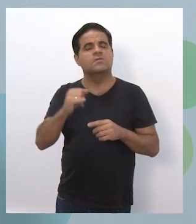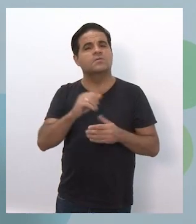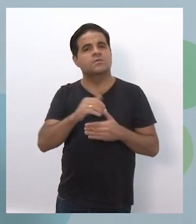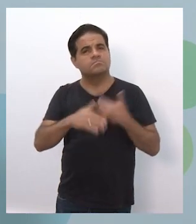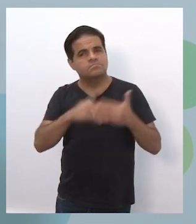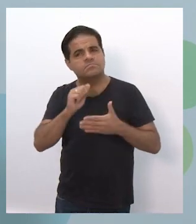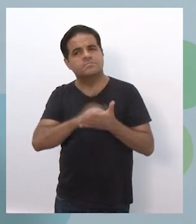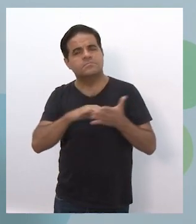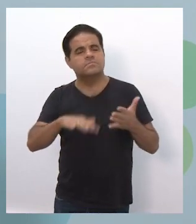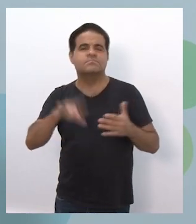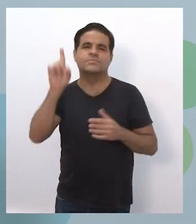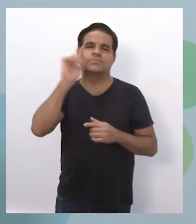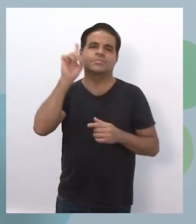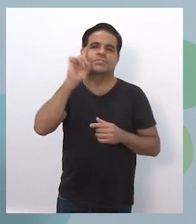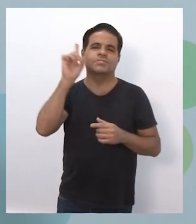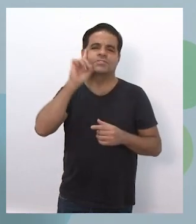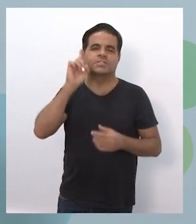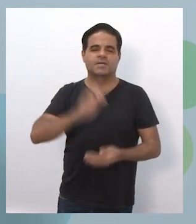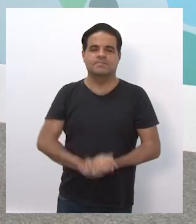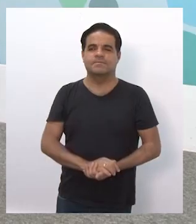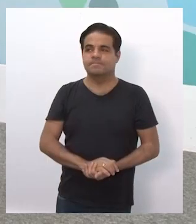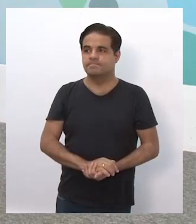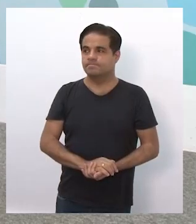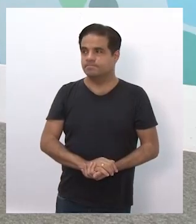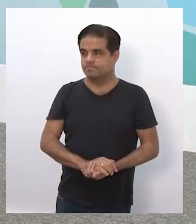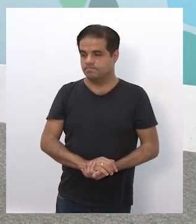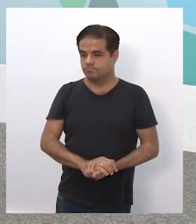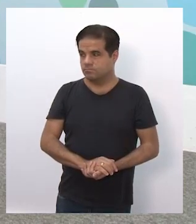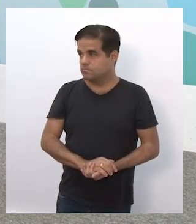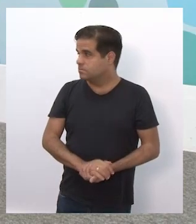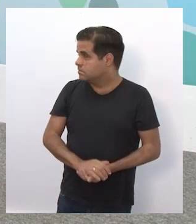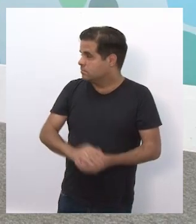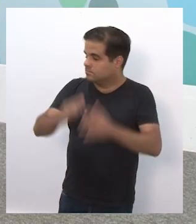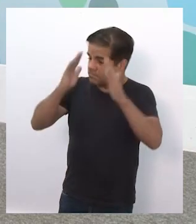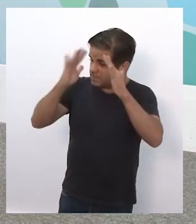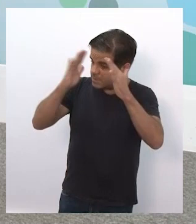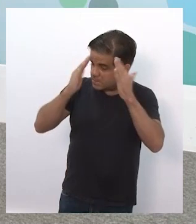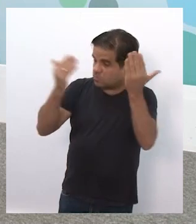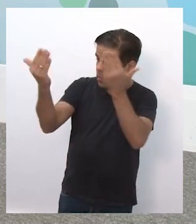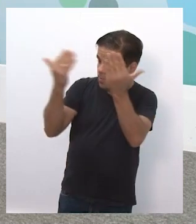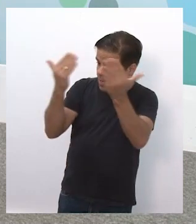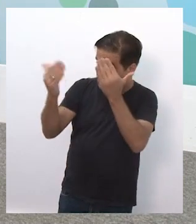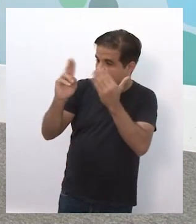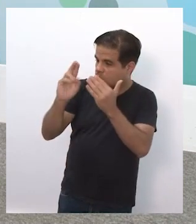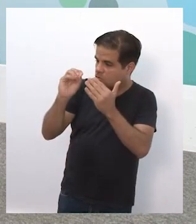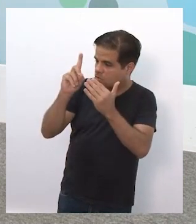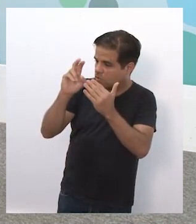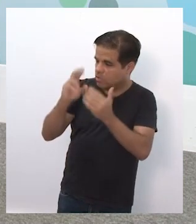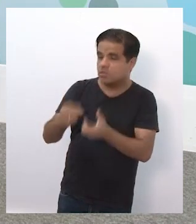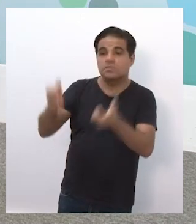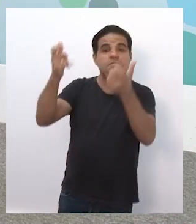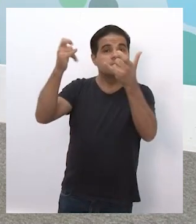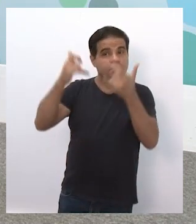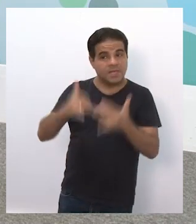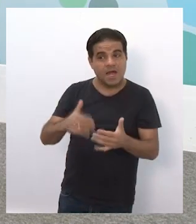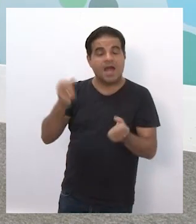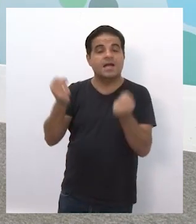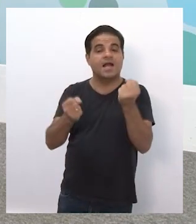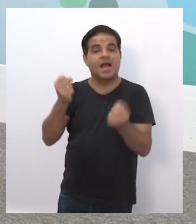para as tarefas do dia a dia. Pensando no comparativo que o Rodrigo falou até anteriormente, né, de